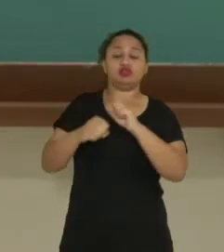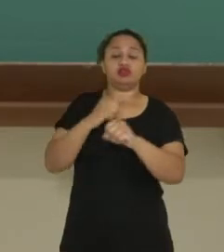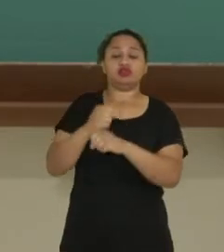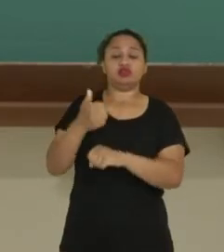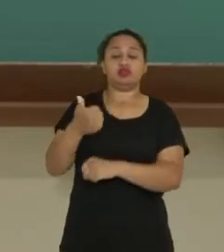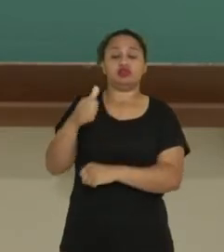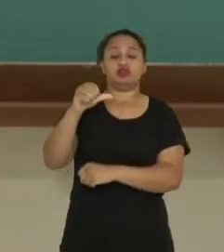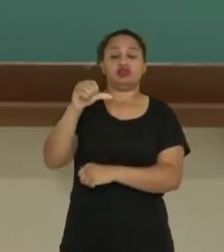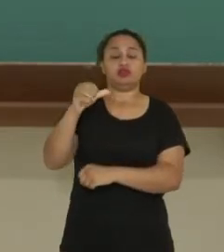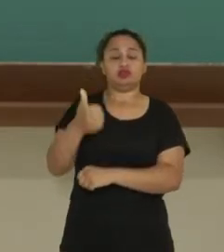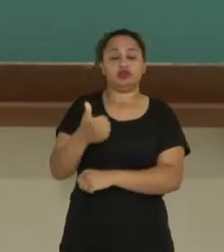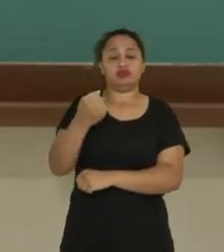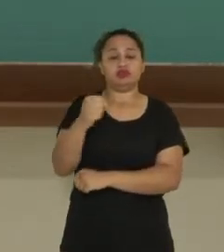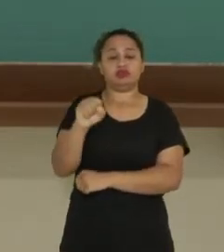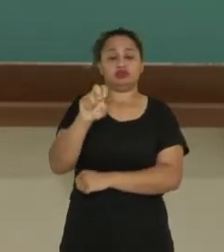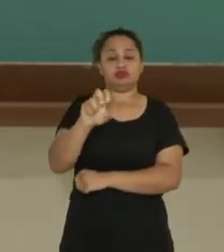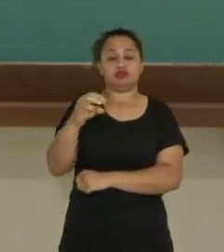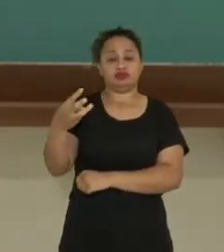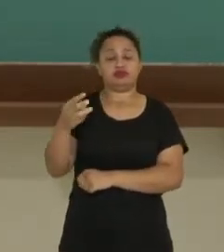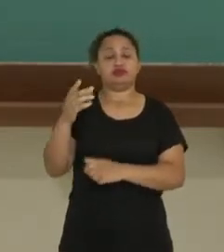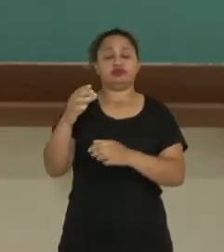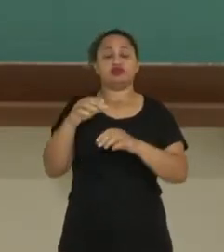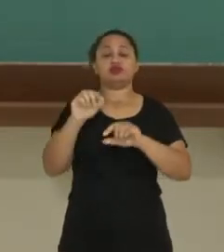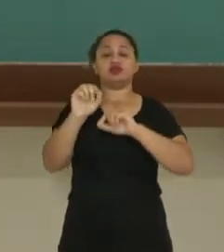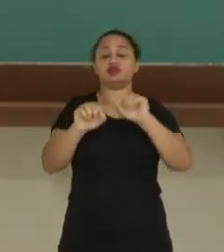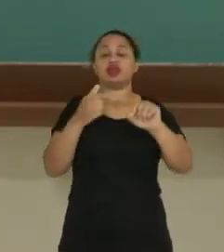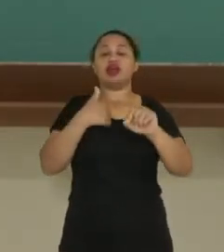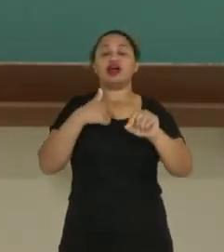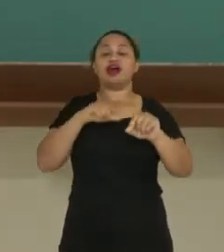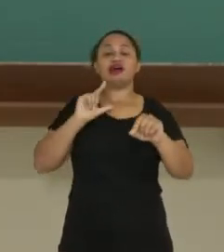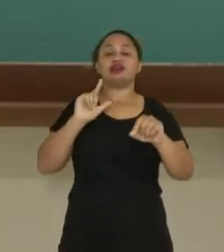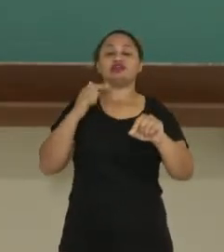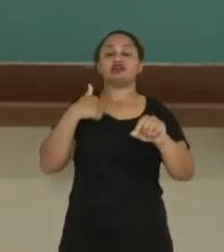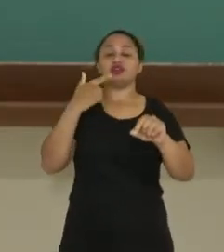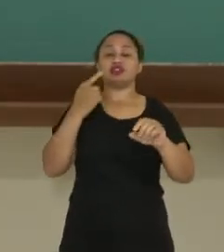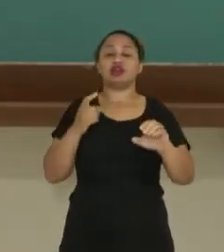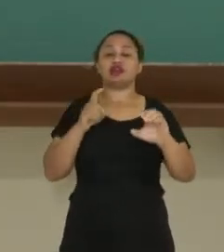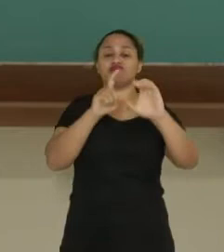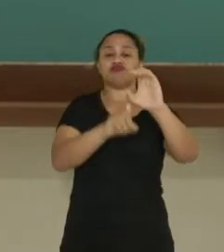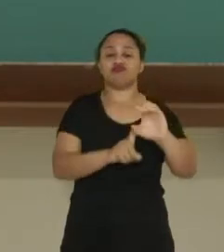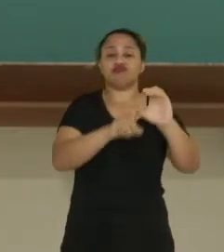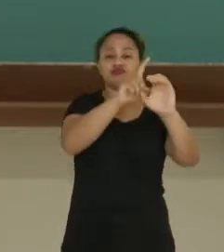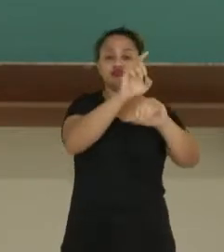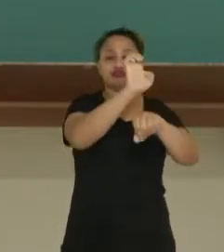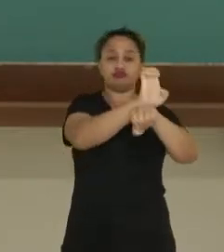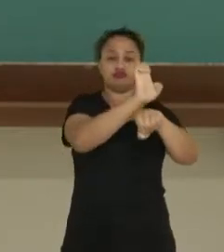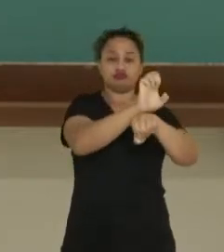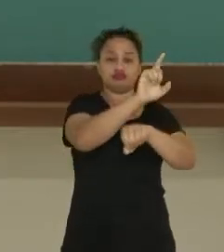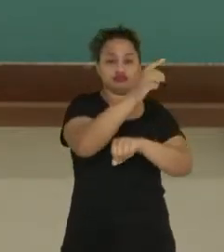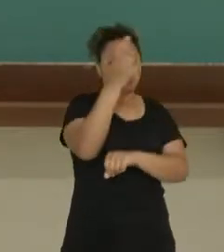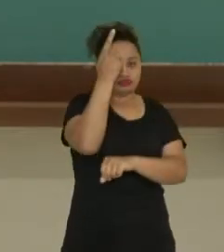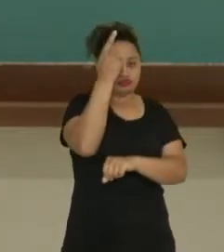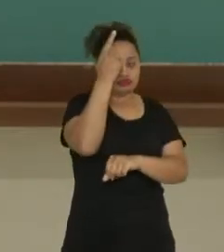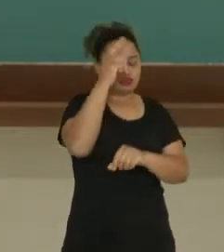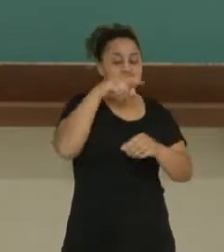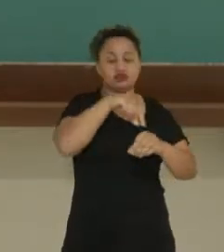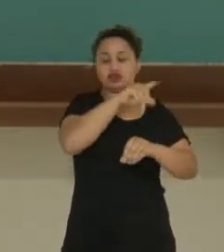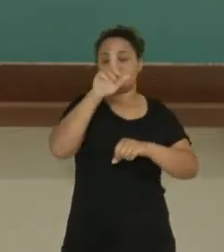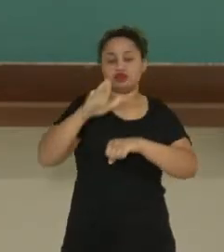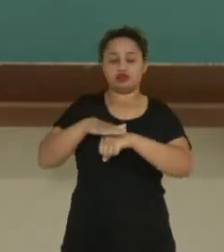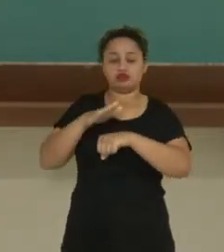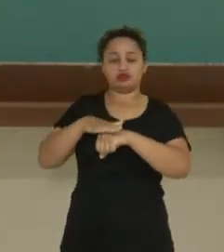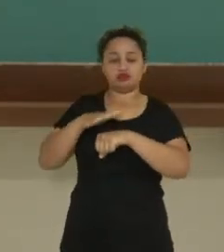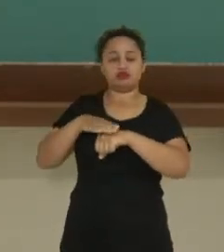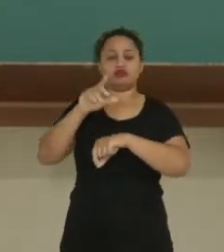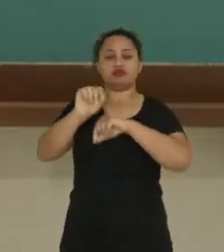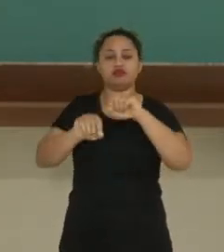1853, quando nos separamos, né, deixamos de ser a quinta comarca do estado de São Paulo e passamos a ser uma